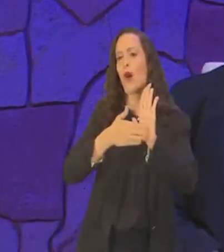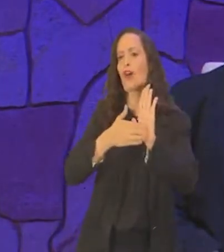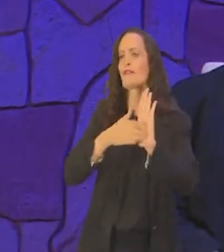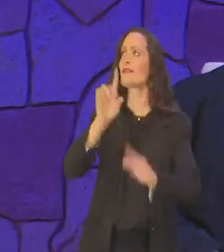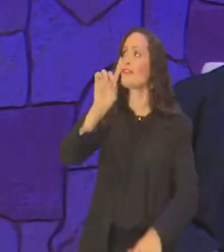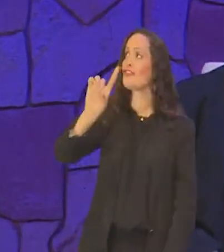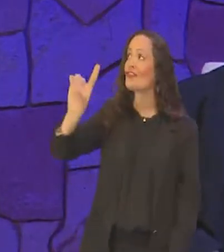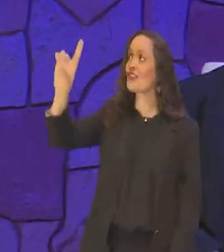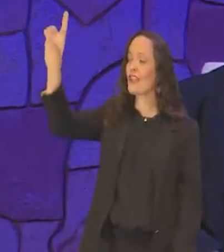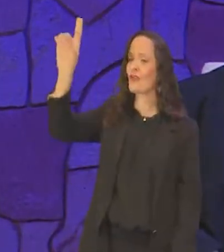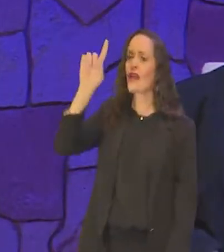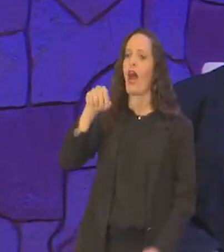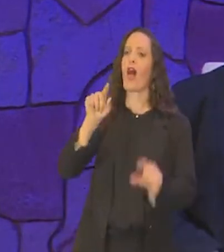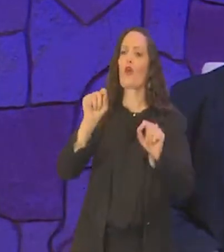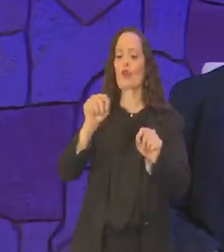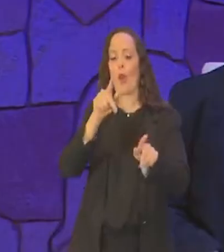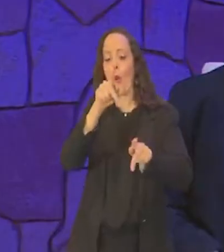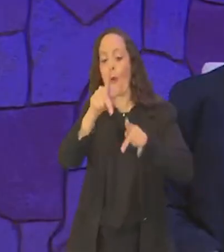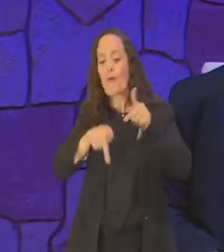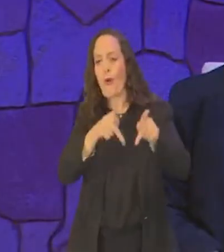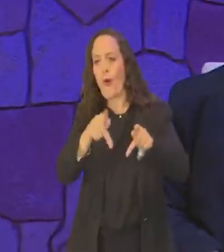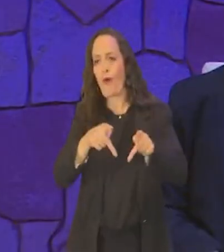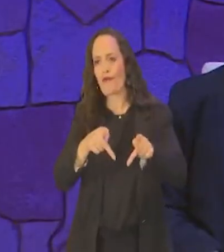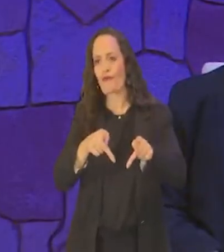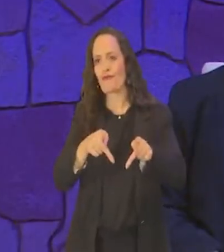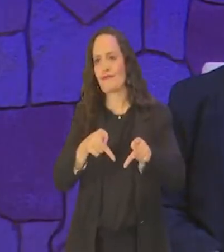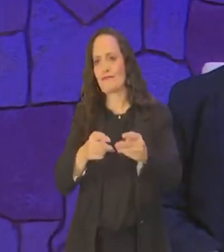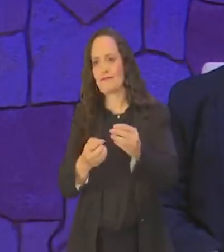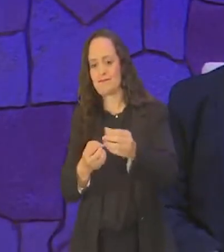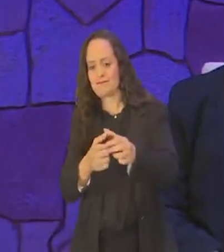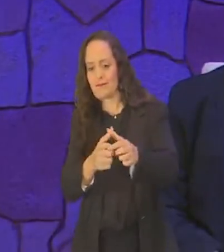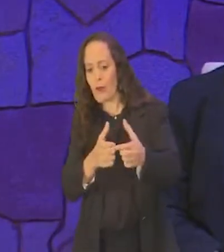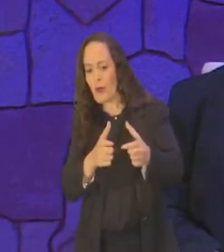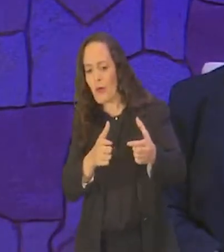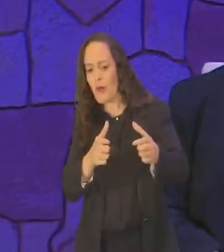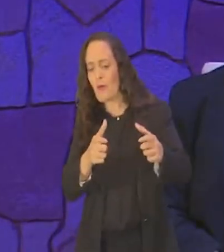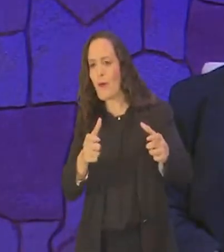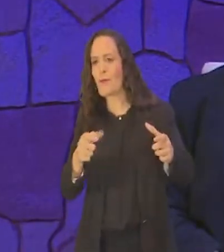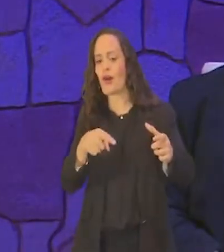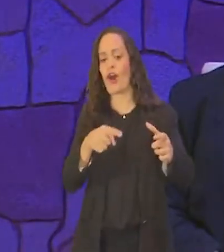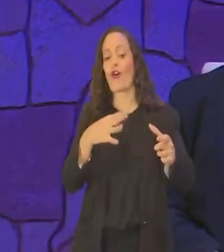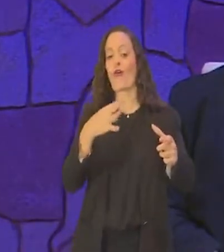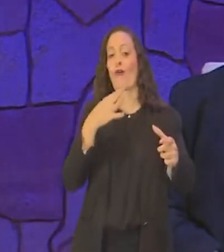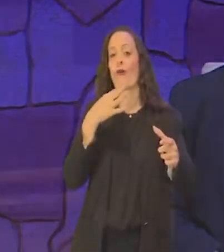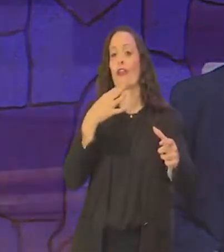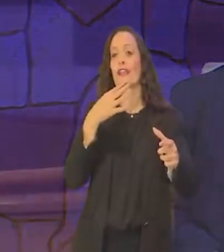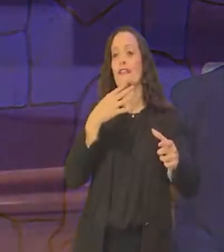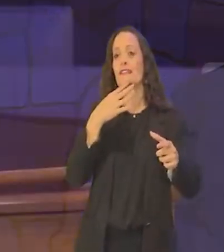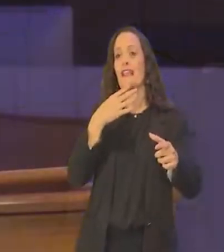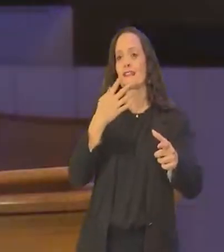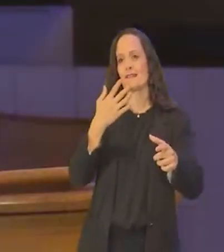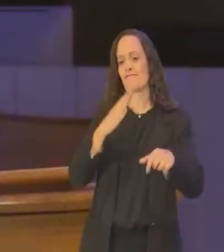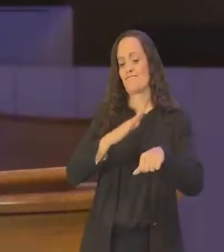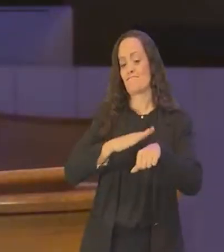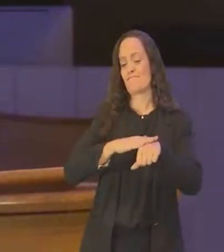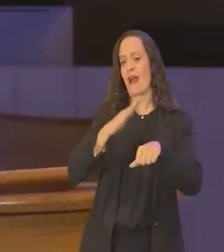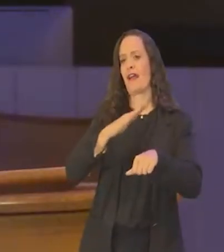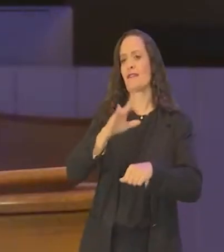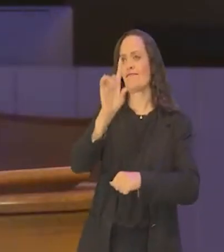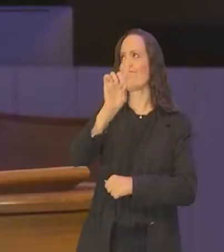era levar o seu povo para aquela nação, para que aquela nação conhecesse o único